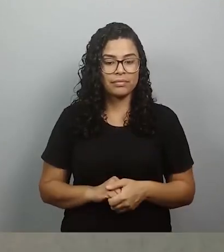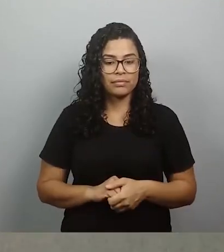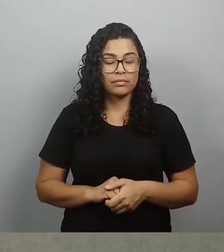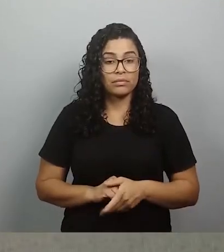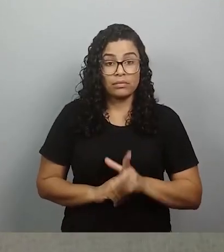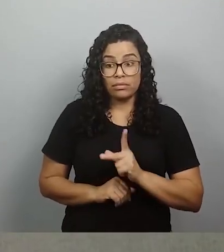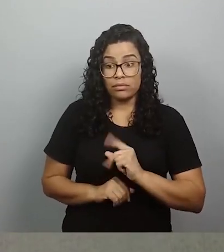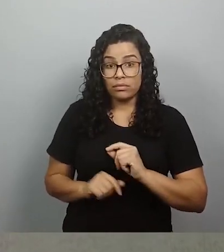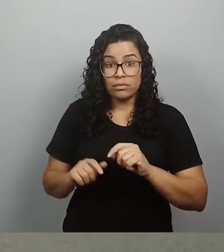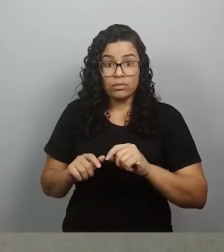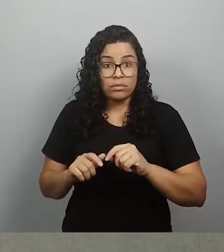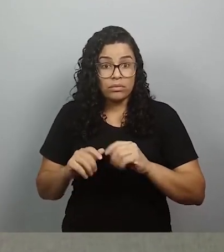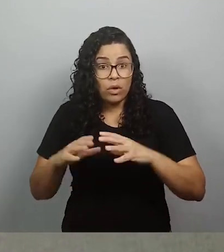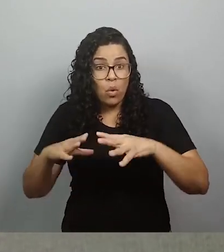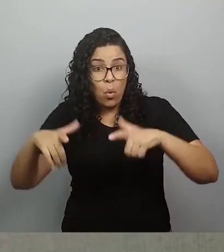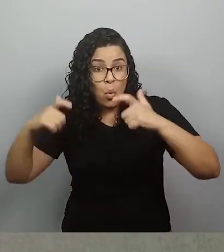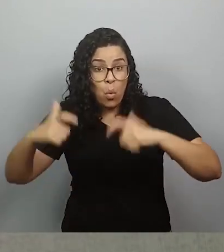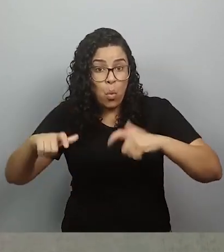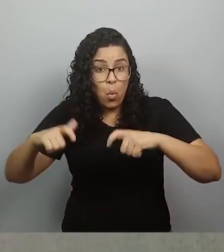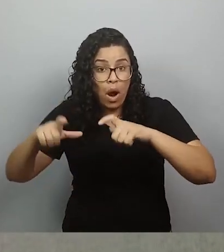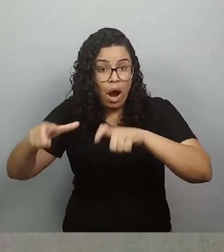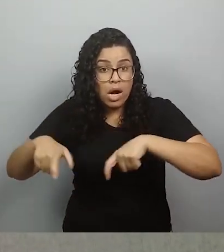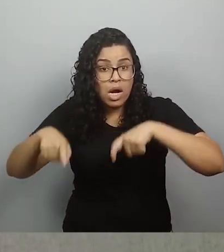Ai, um campo assombrado.